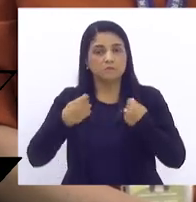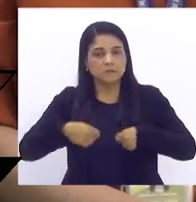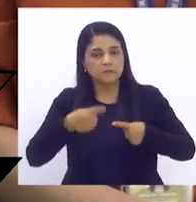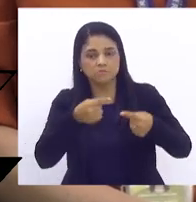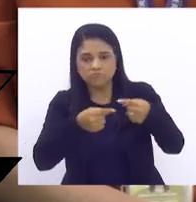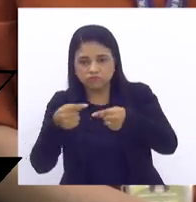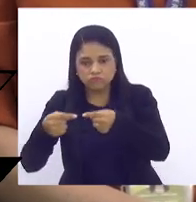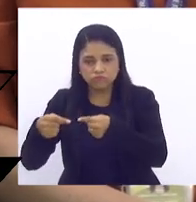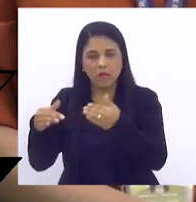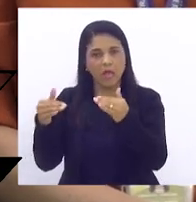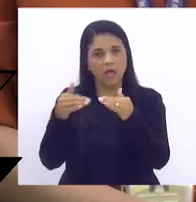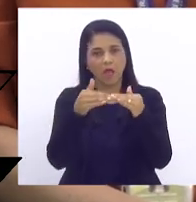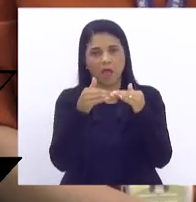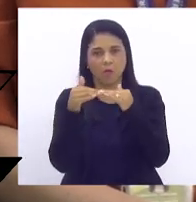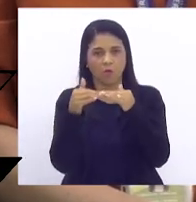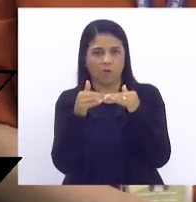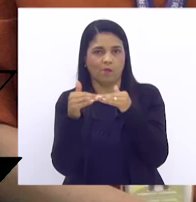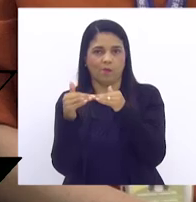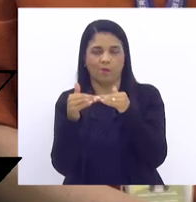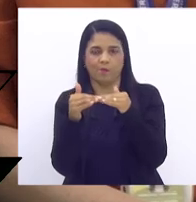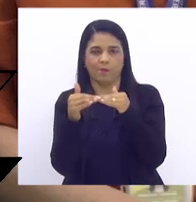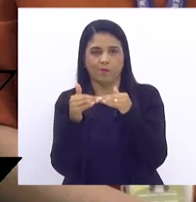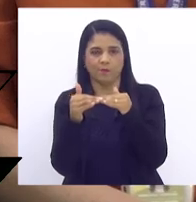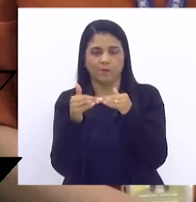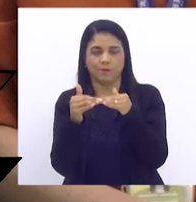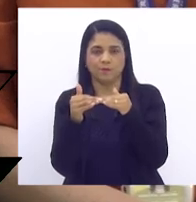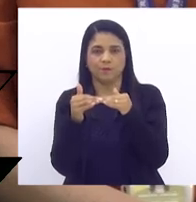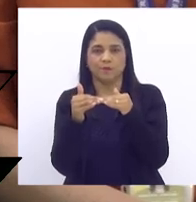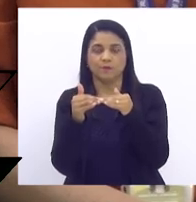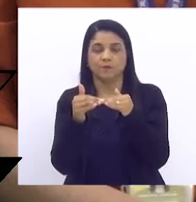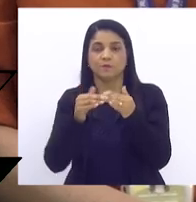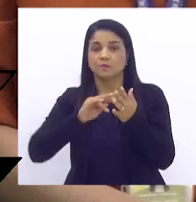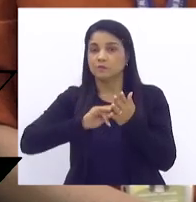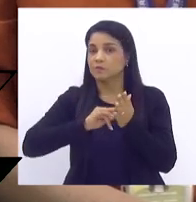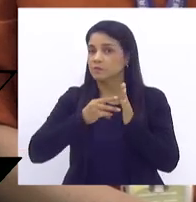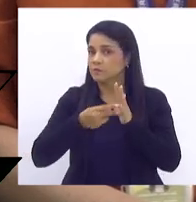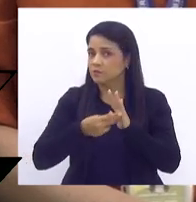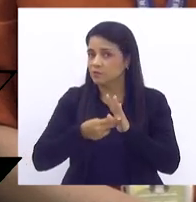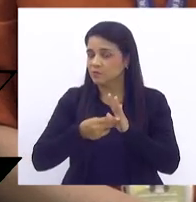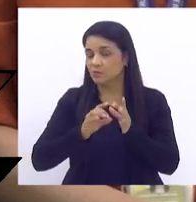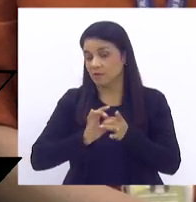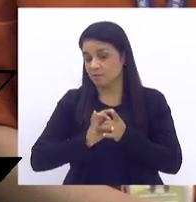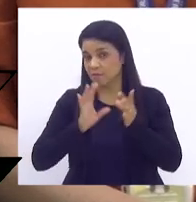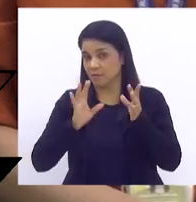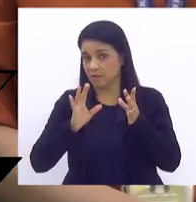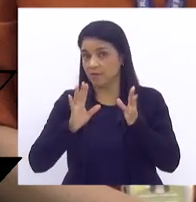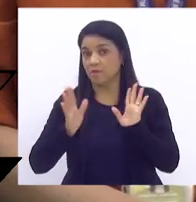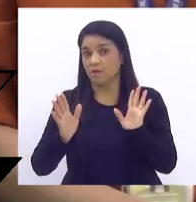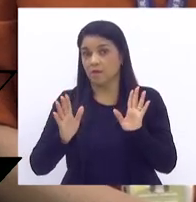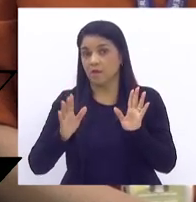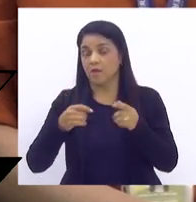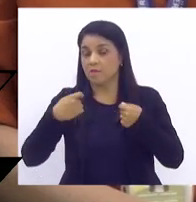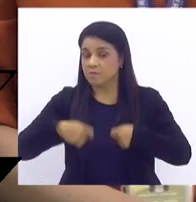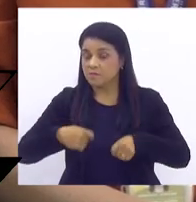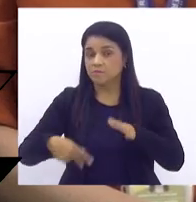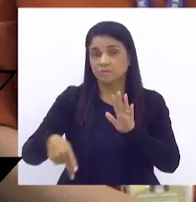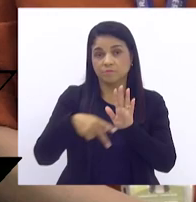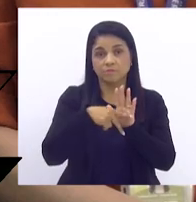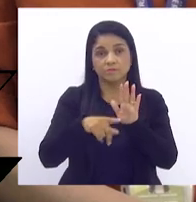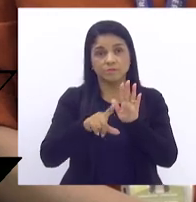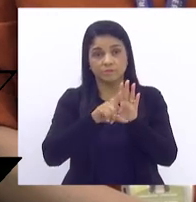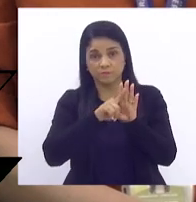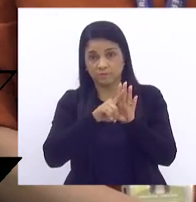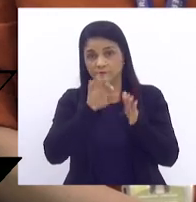entendimento muito liberalizante nesse sentido melhore o processo legislativo,